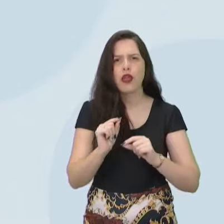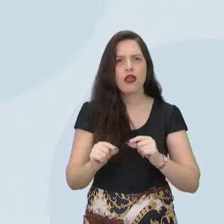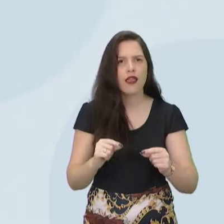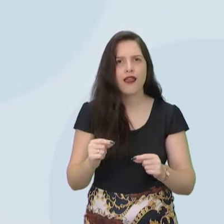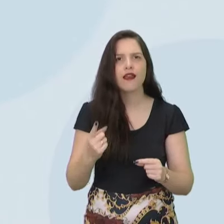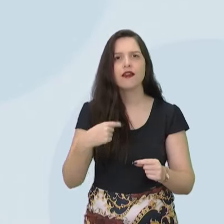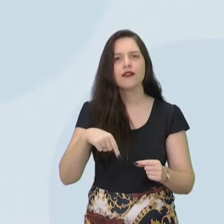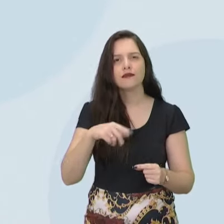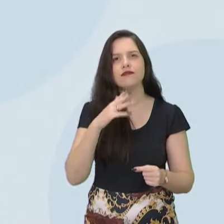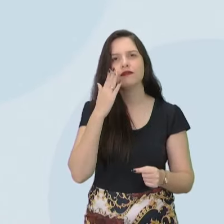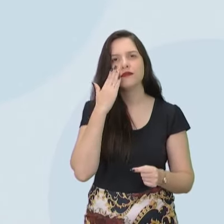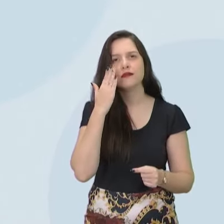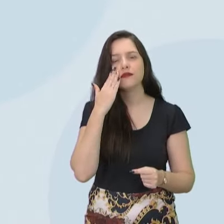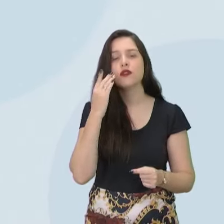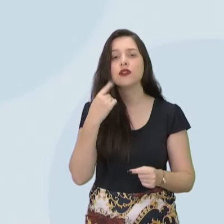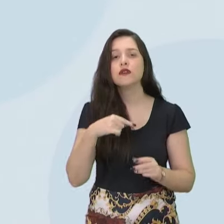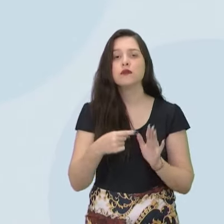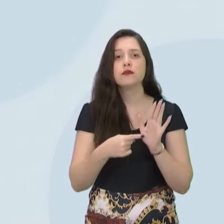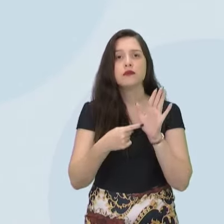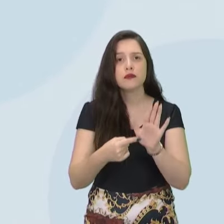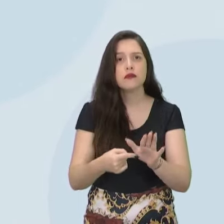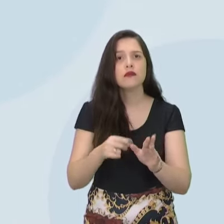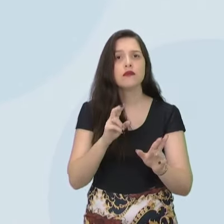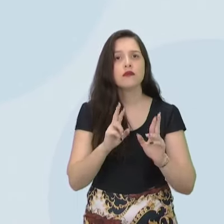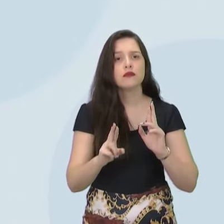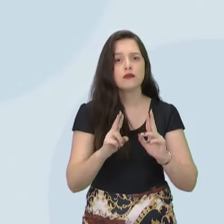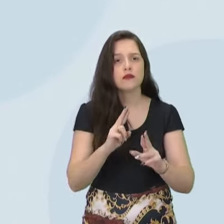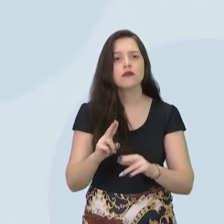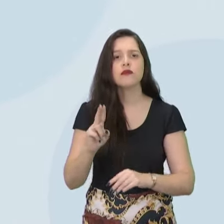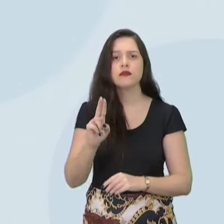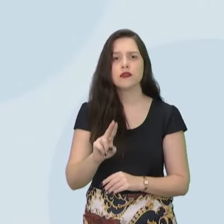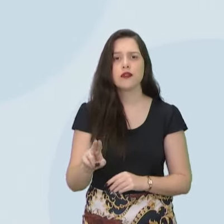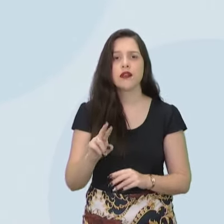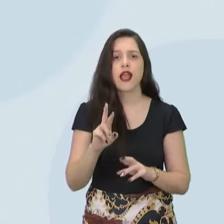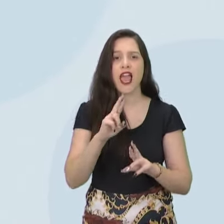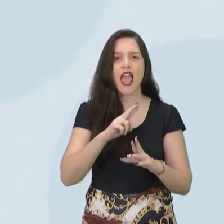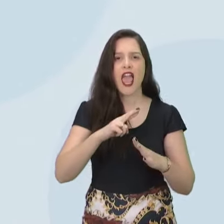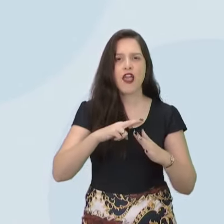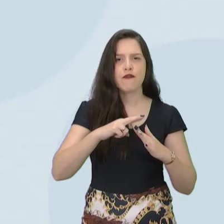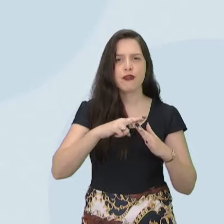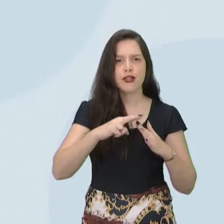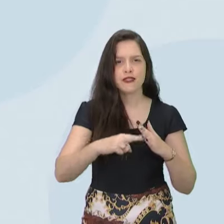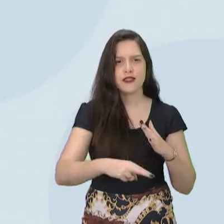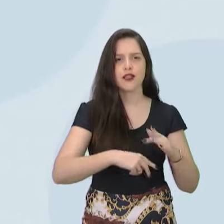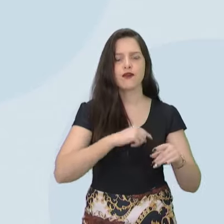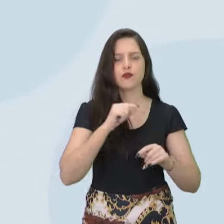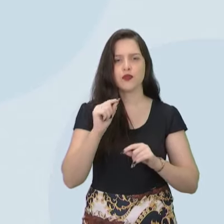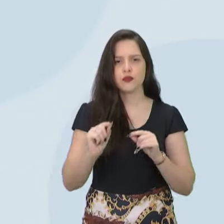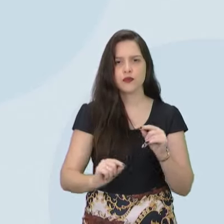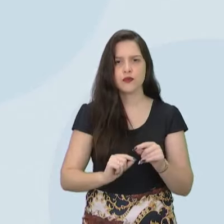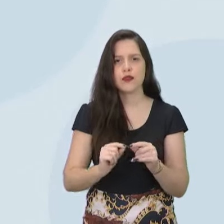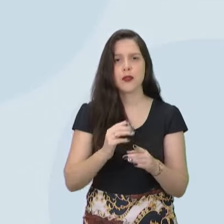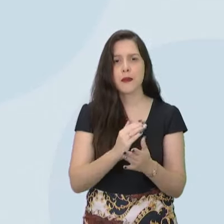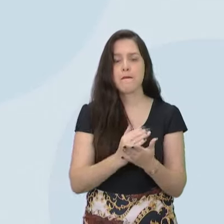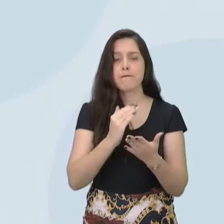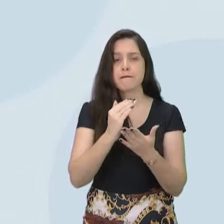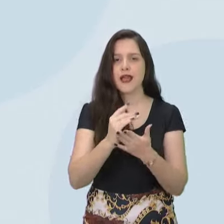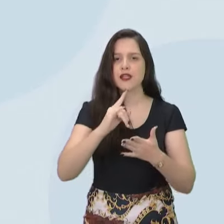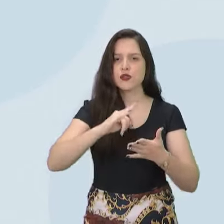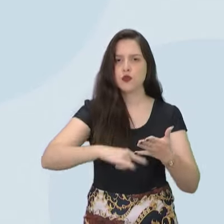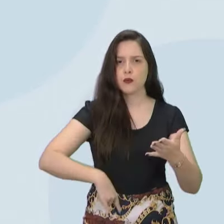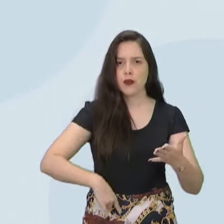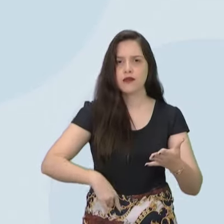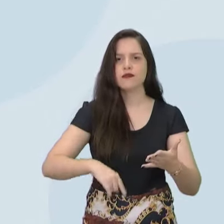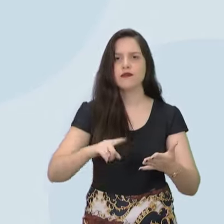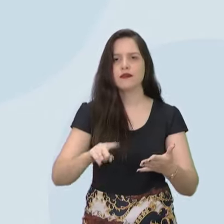a gente traz para vocês aqui no próximo slide os referenciais, né, a portaria e tudo mais, o documento, que é só